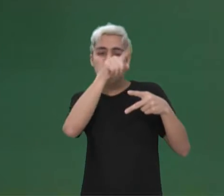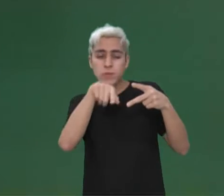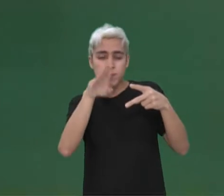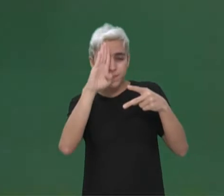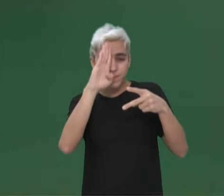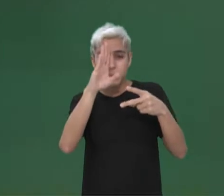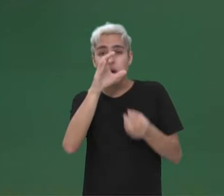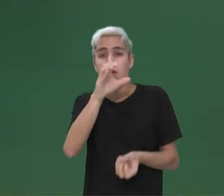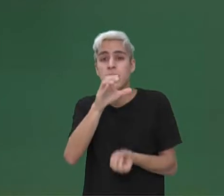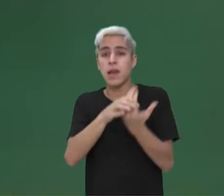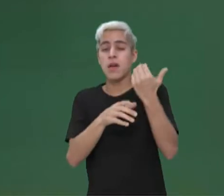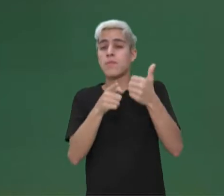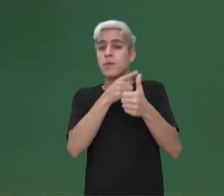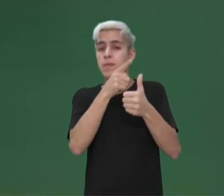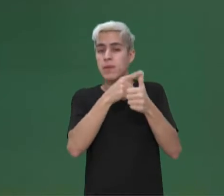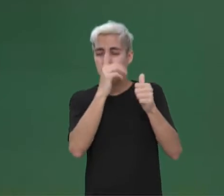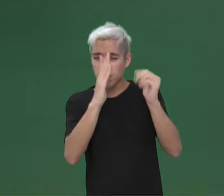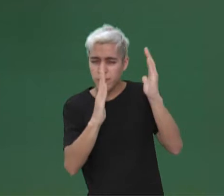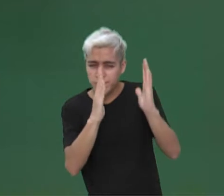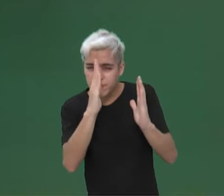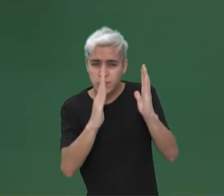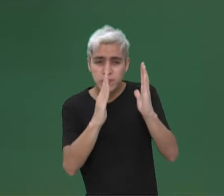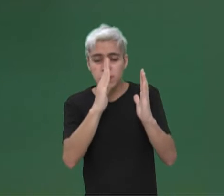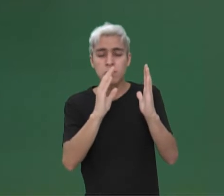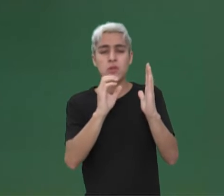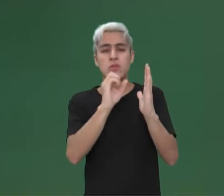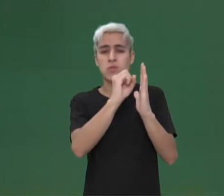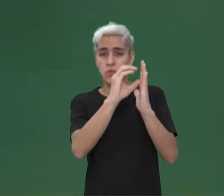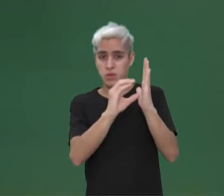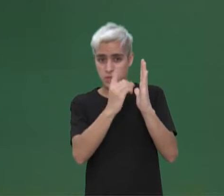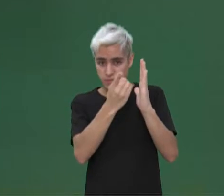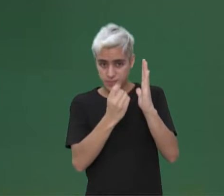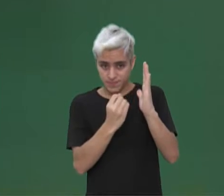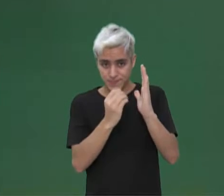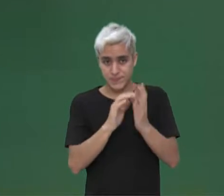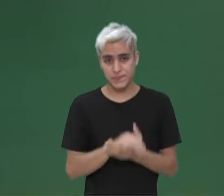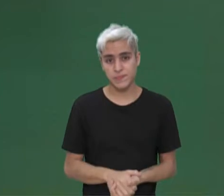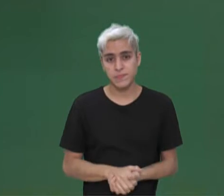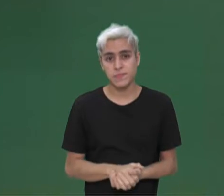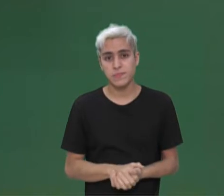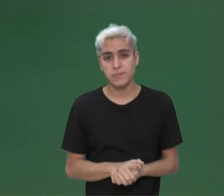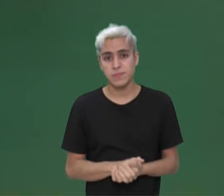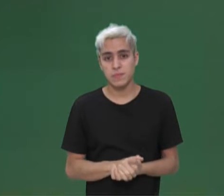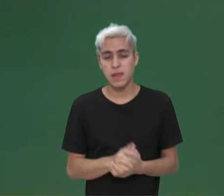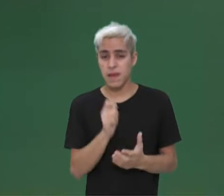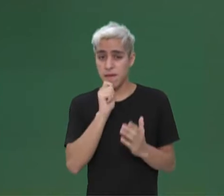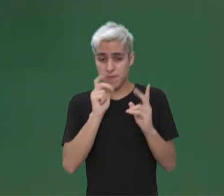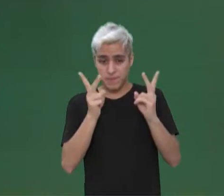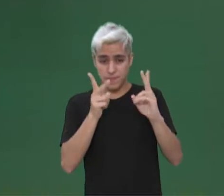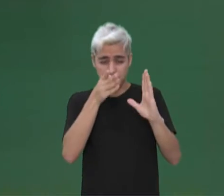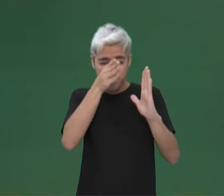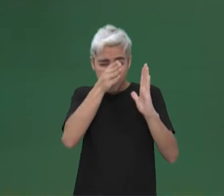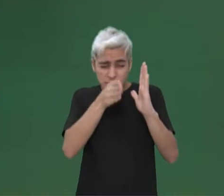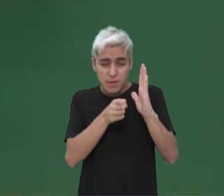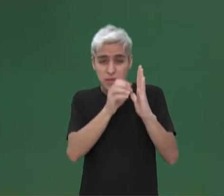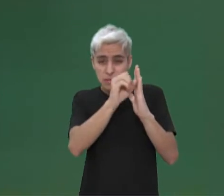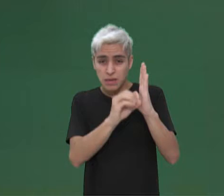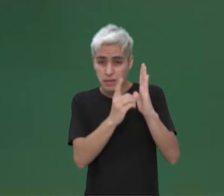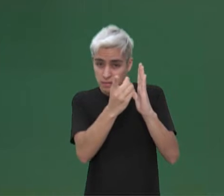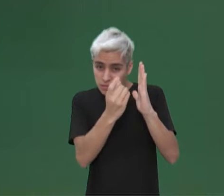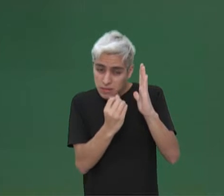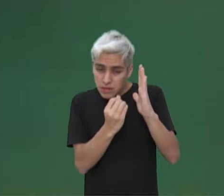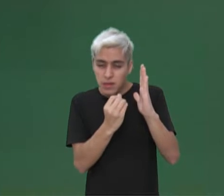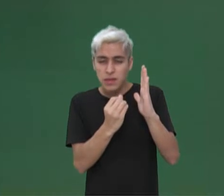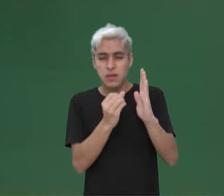criados ainda na primeira metade do século XVI. Ainda na primeira metade do século XVI, nos